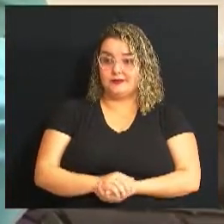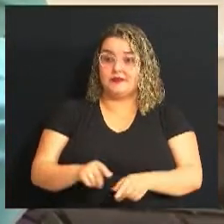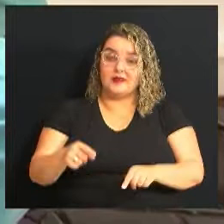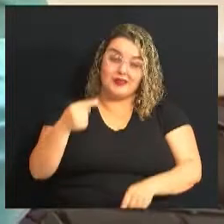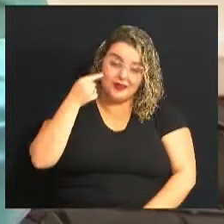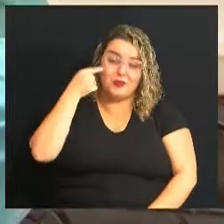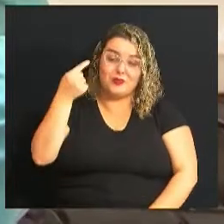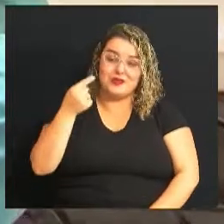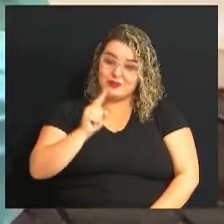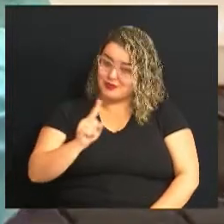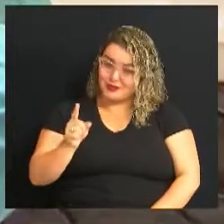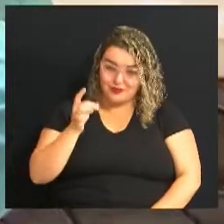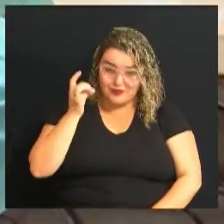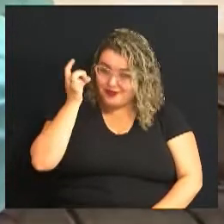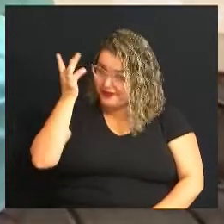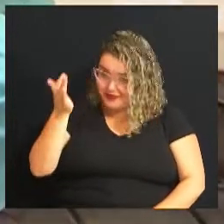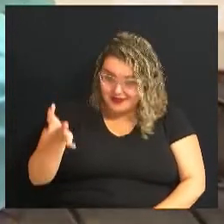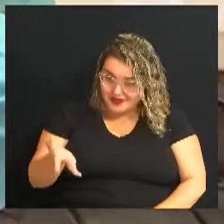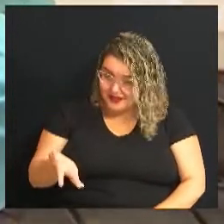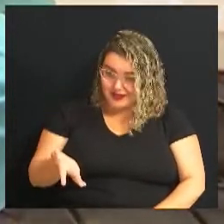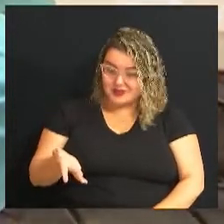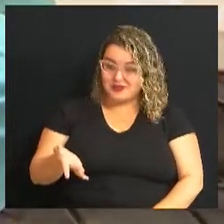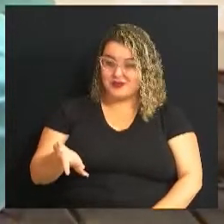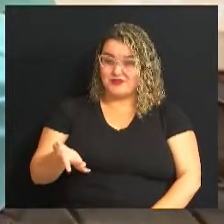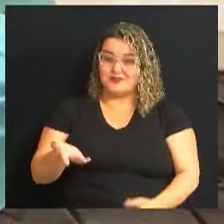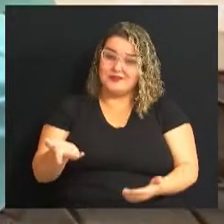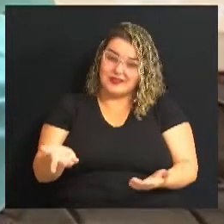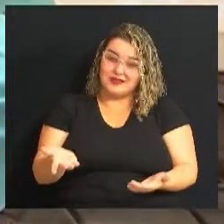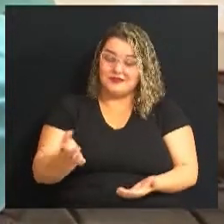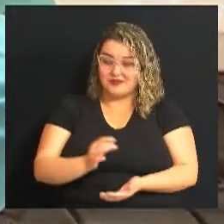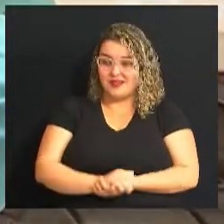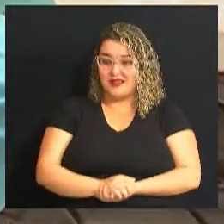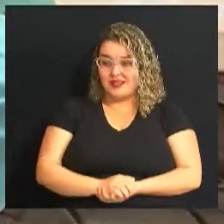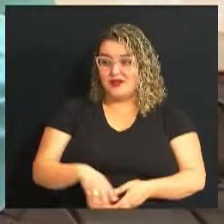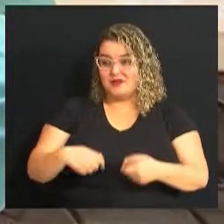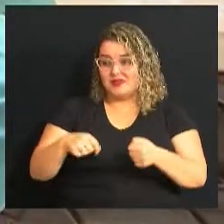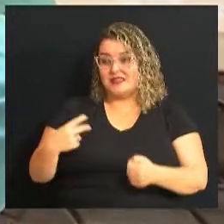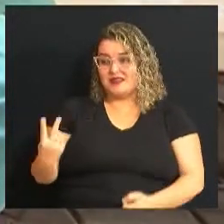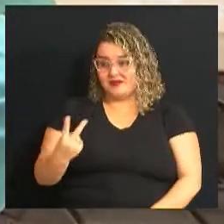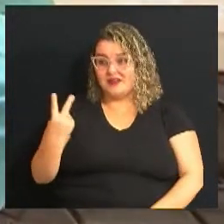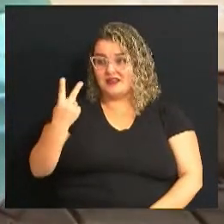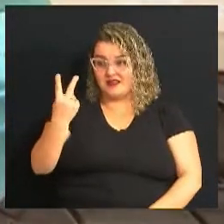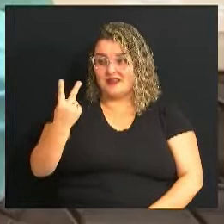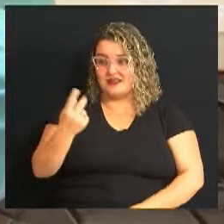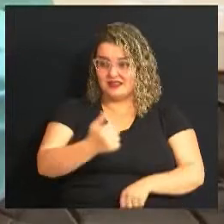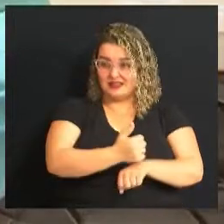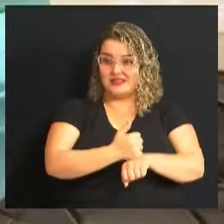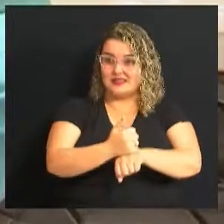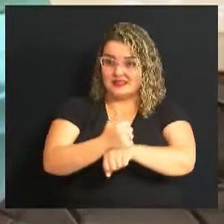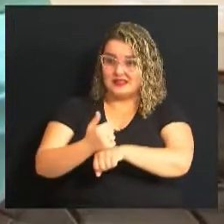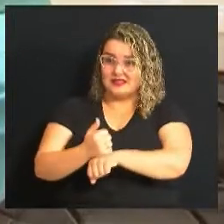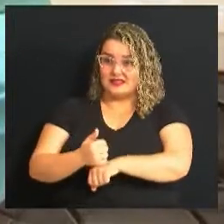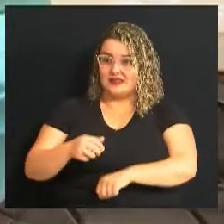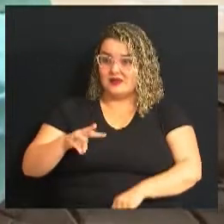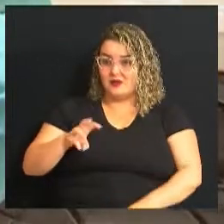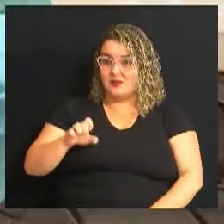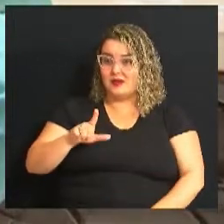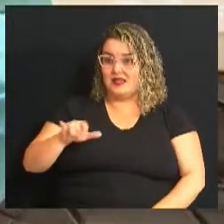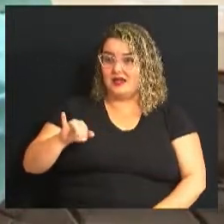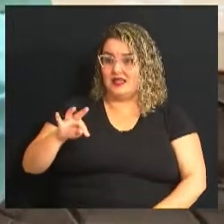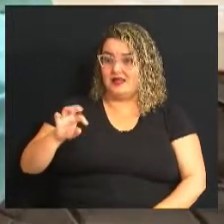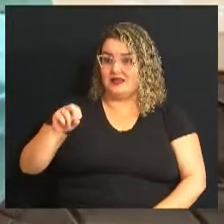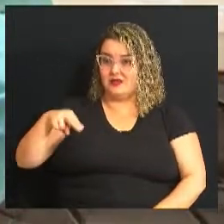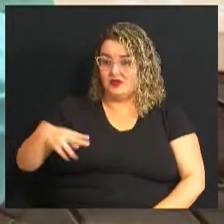não deva ser tão fácil assim. Então, tem que valorizar realmente esses profissionais, né, Wellington? Sim. Como que é o